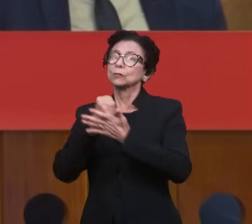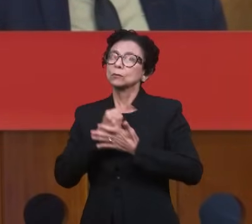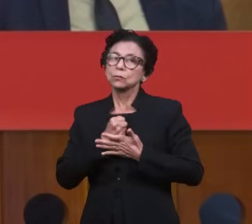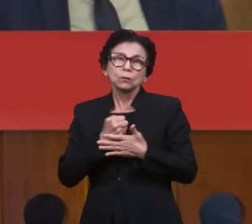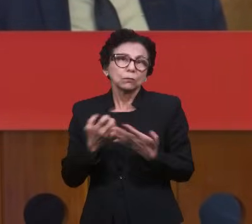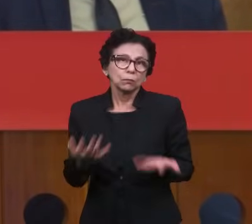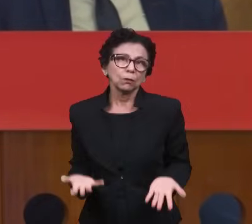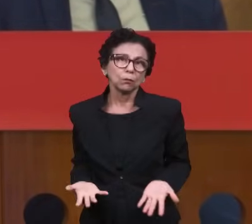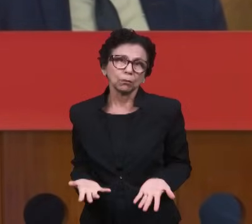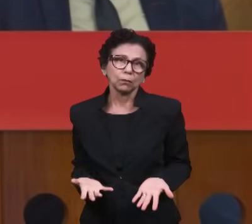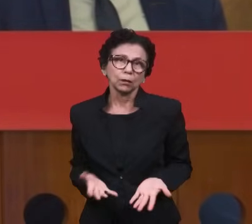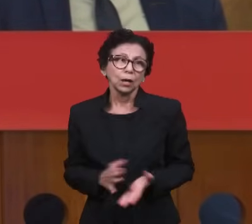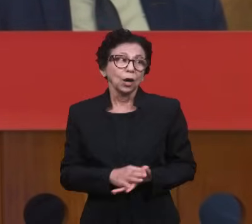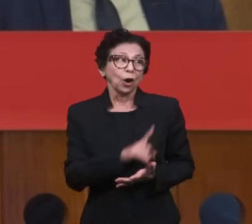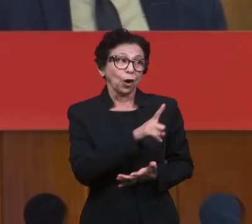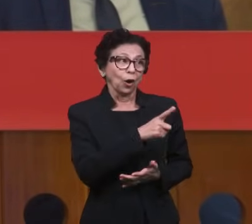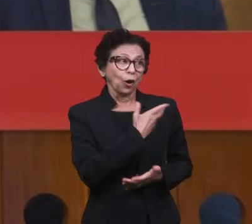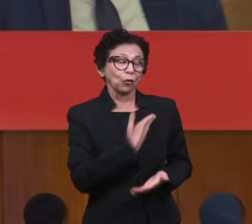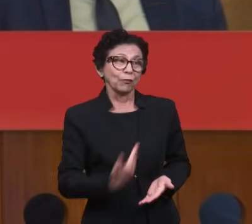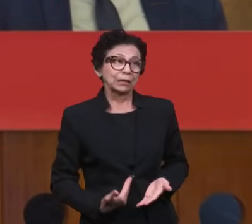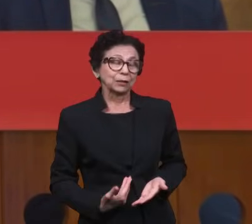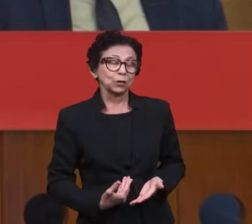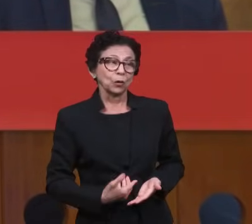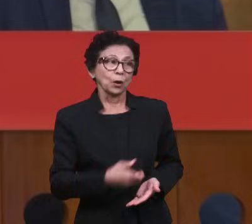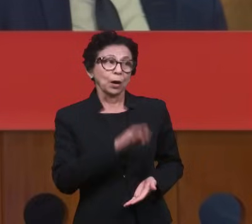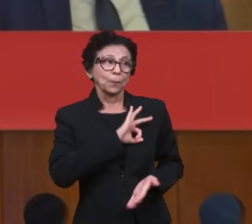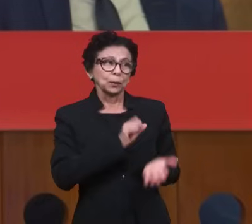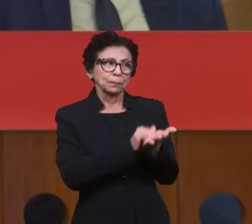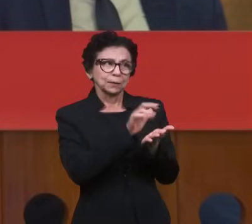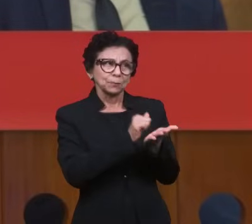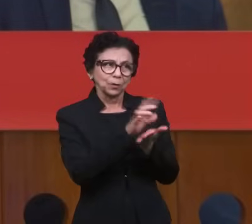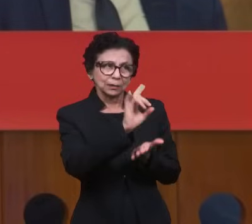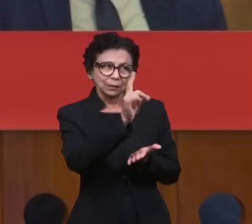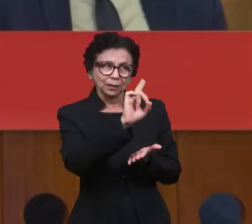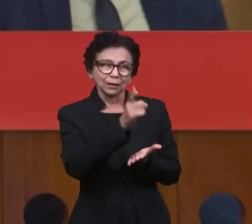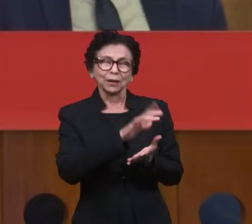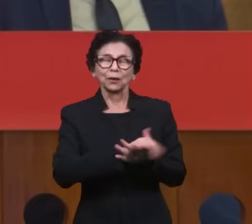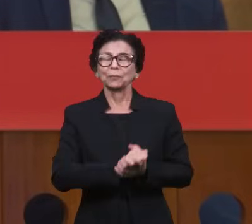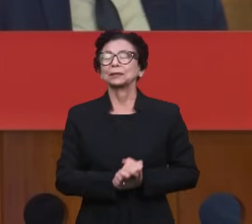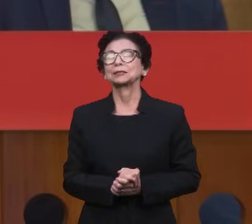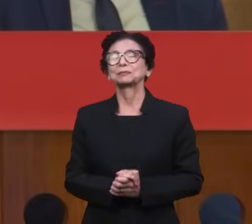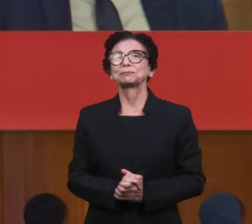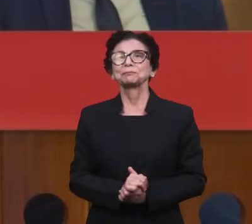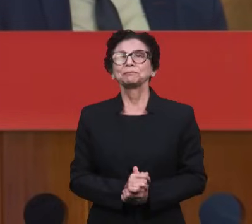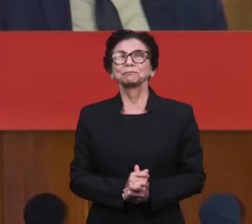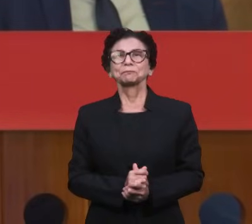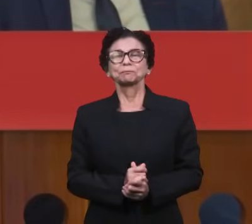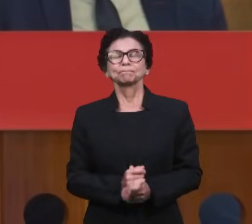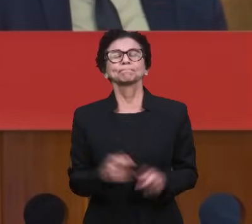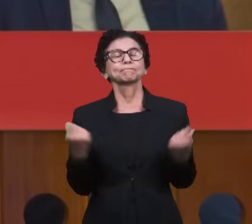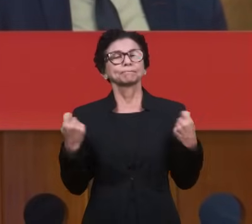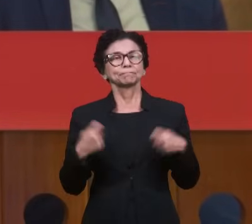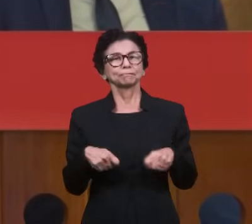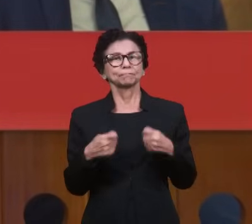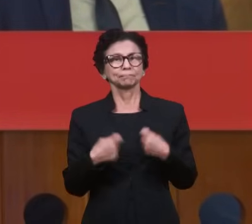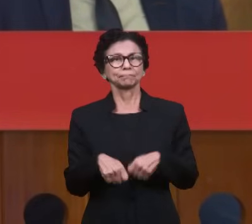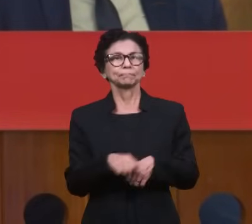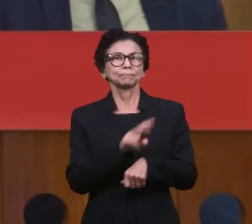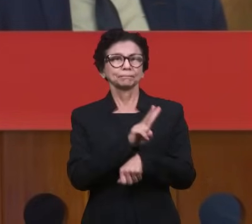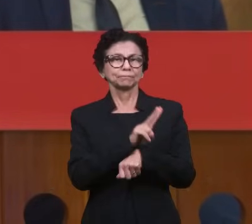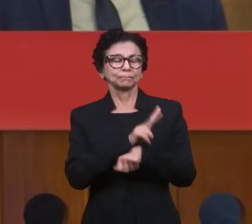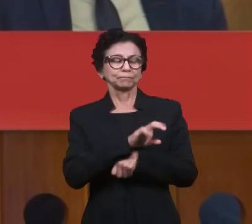pode dispensar a polícia, não, meu governador. Fica mais cômodo, mais econômico, né? Mas tem que ter. Então, veja